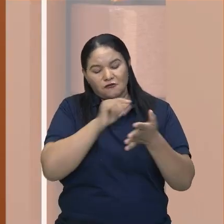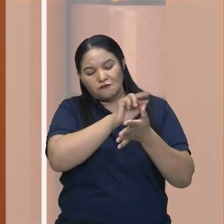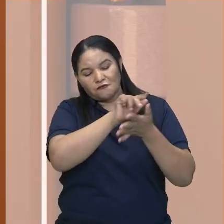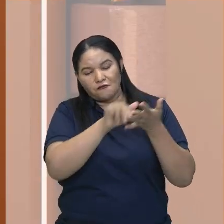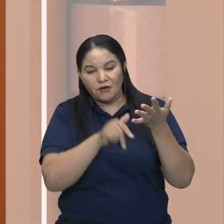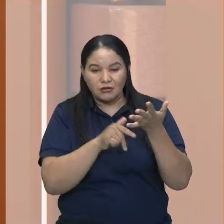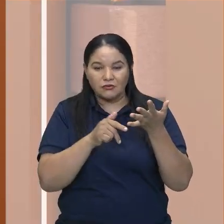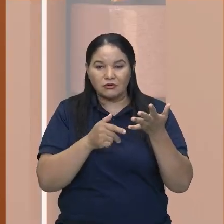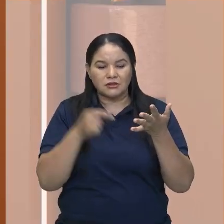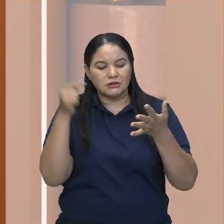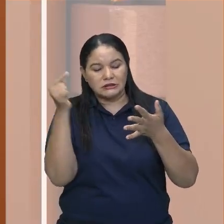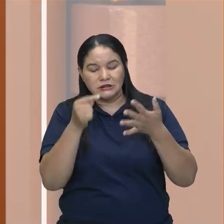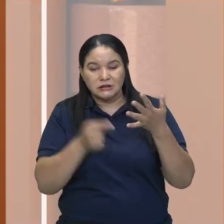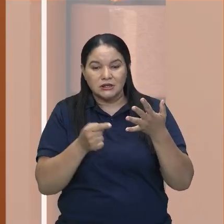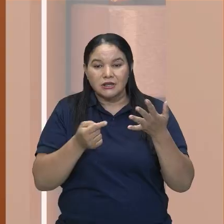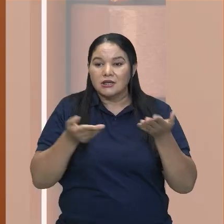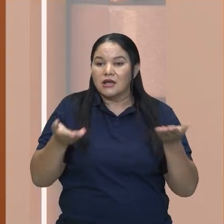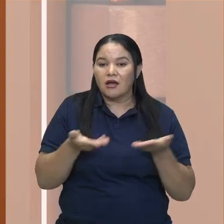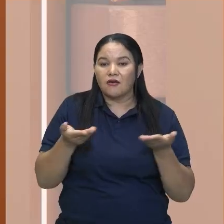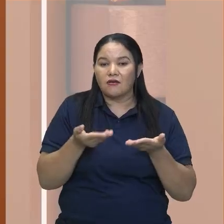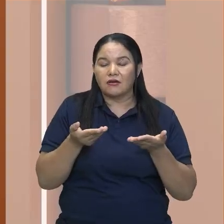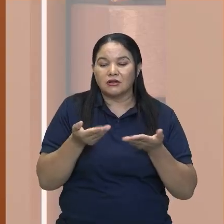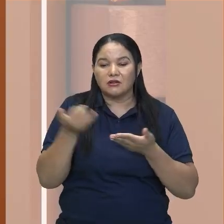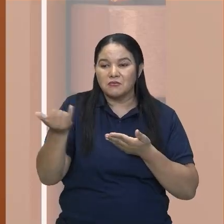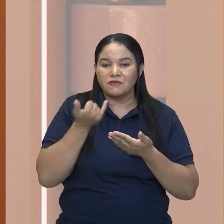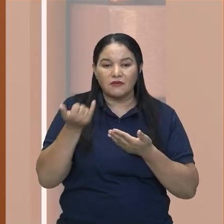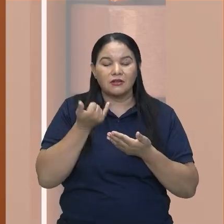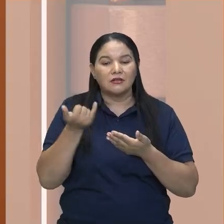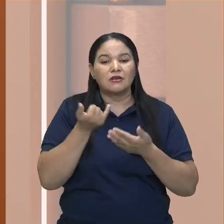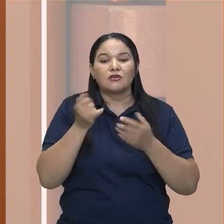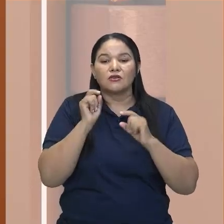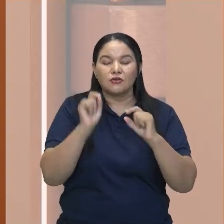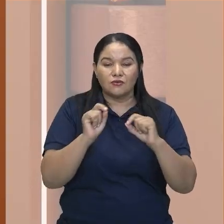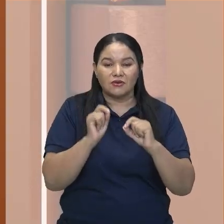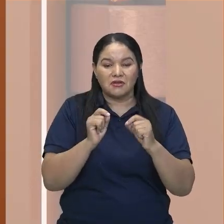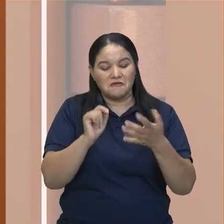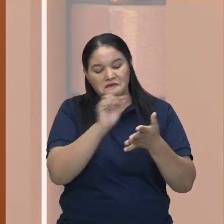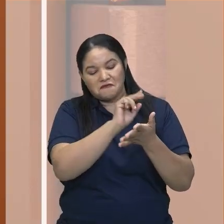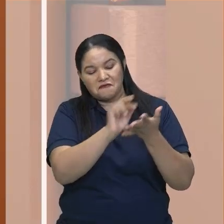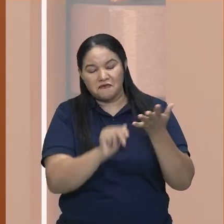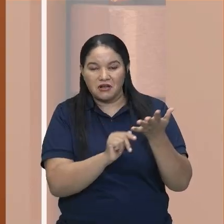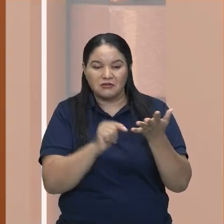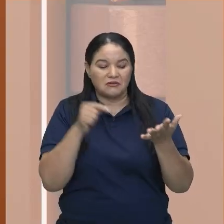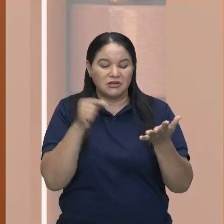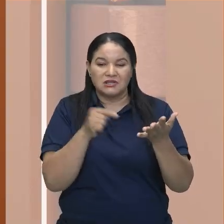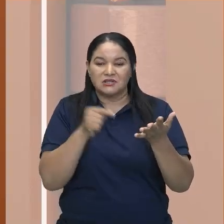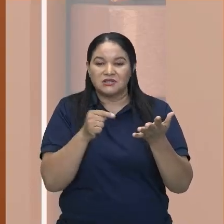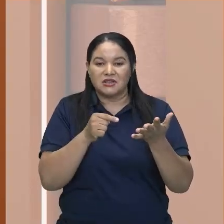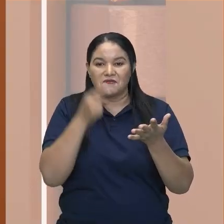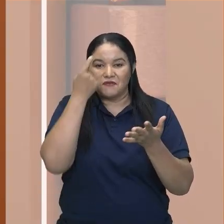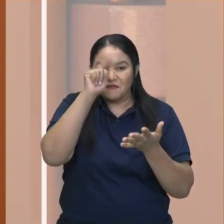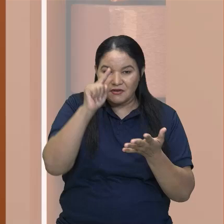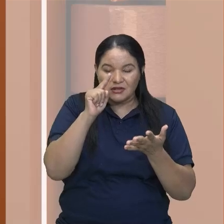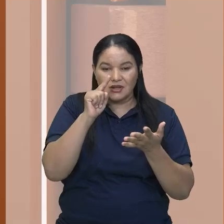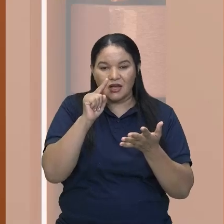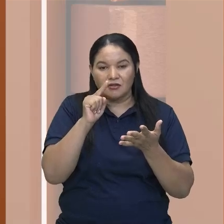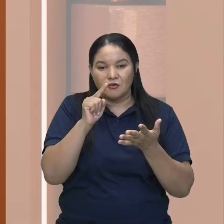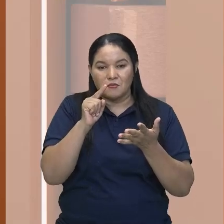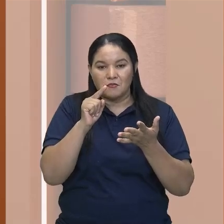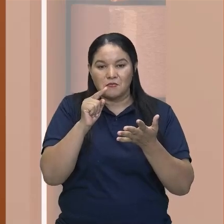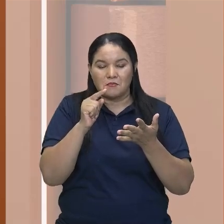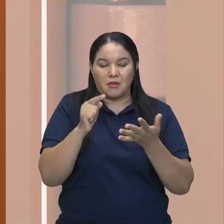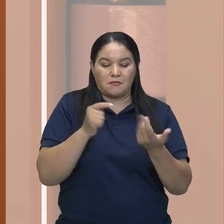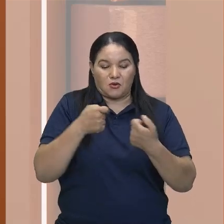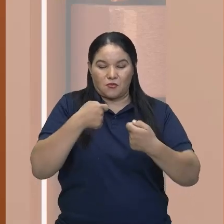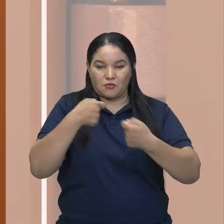E agora estão me dizendo que esses valores, né, foram criados aí só para me manipular. E